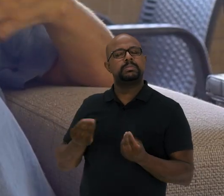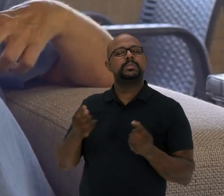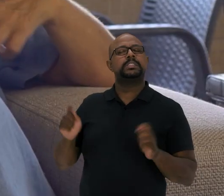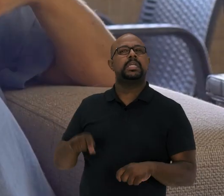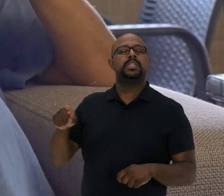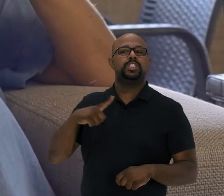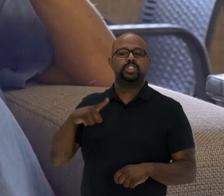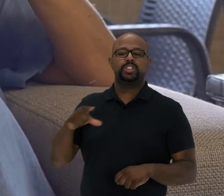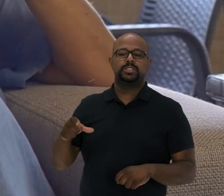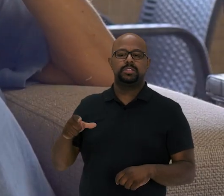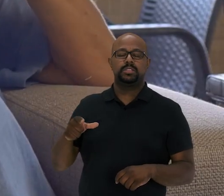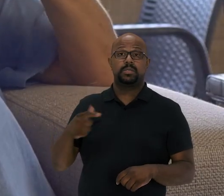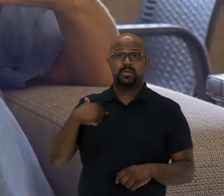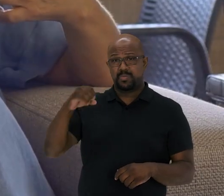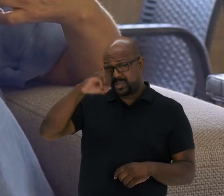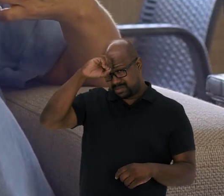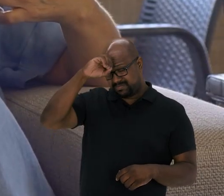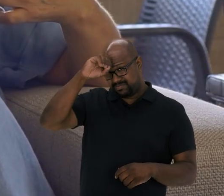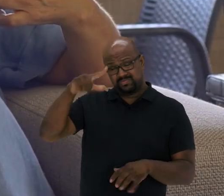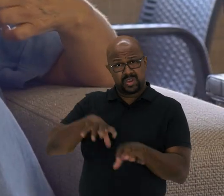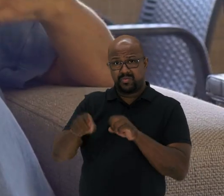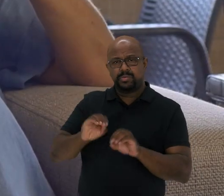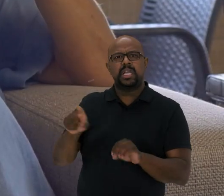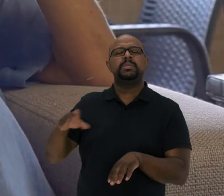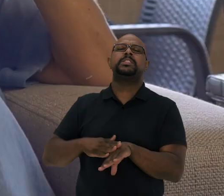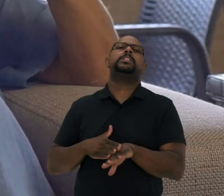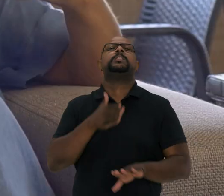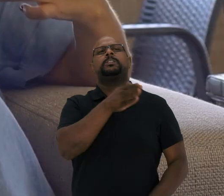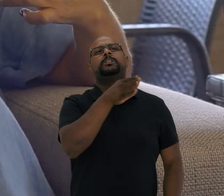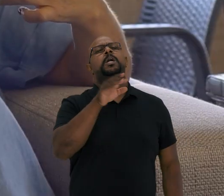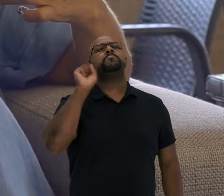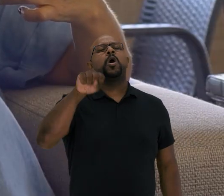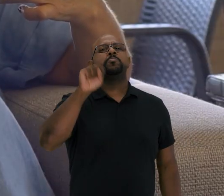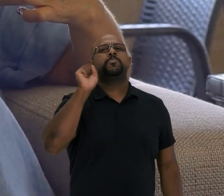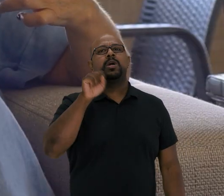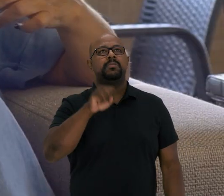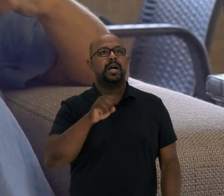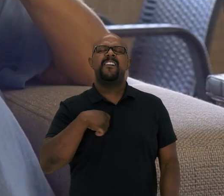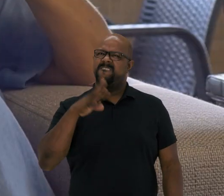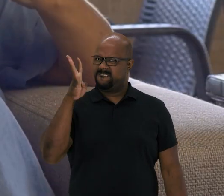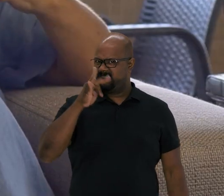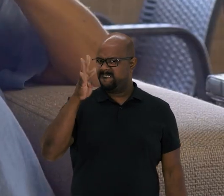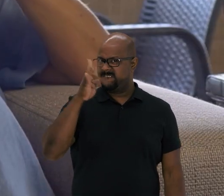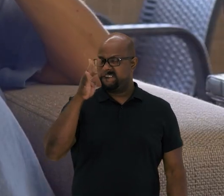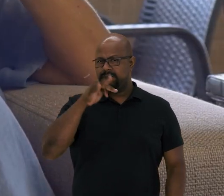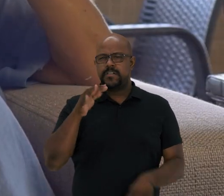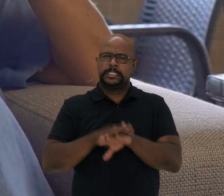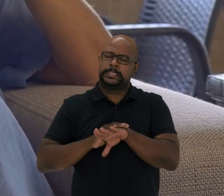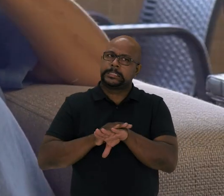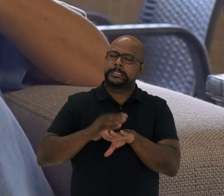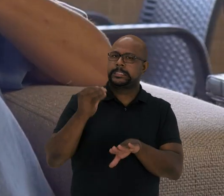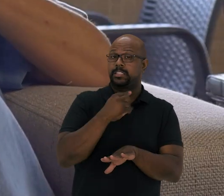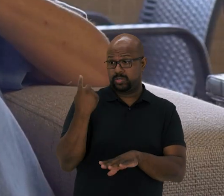tinha de, como leigo, de ele bater em portas e de ele insistir e